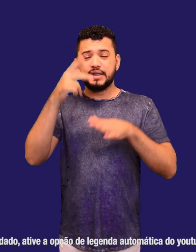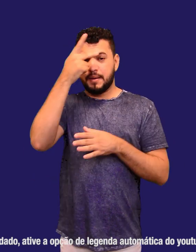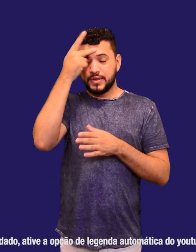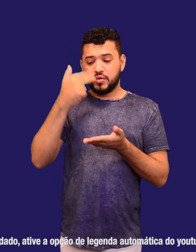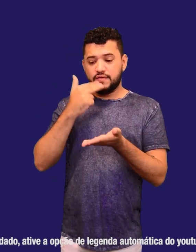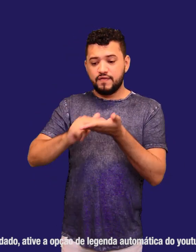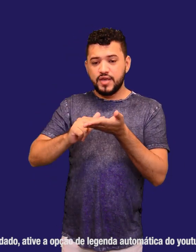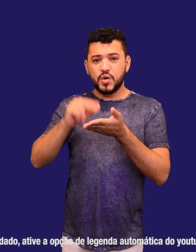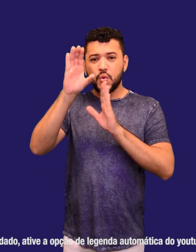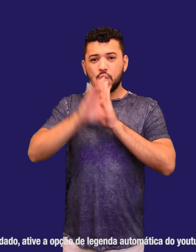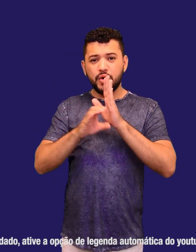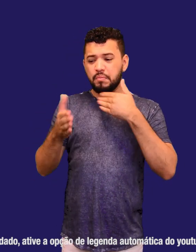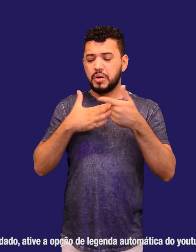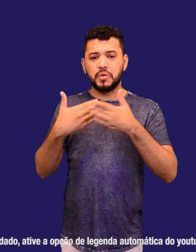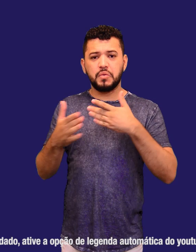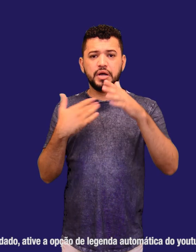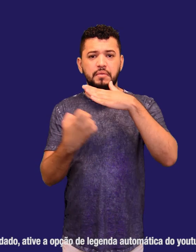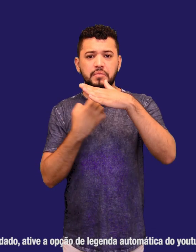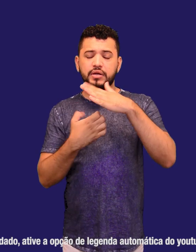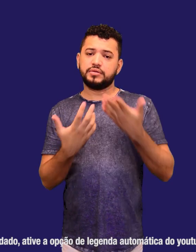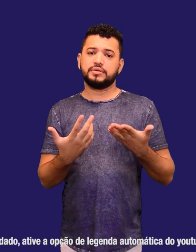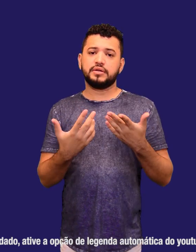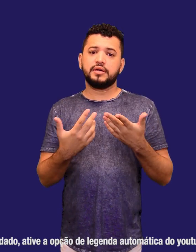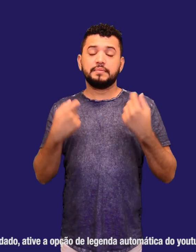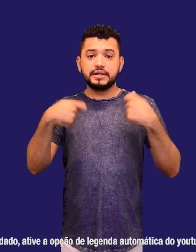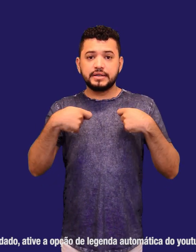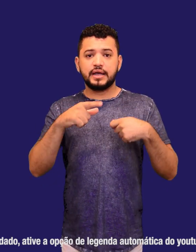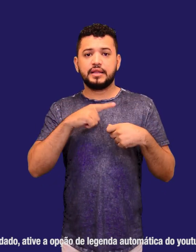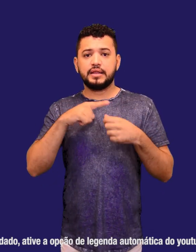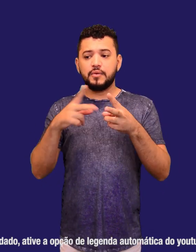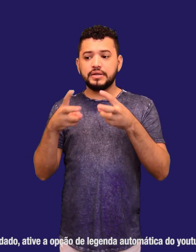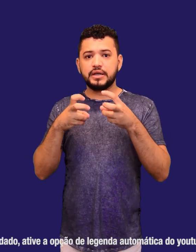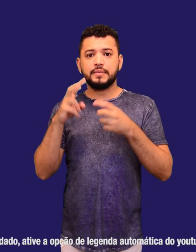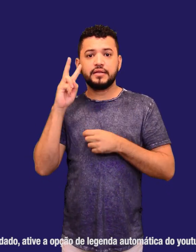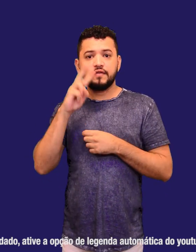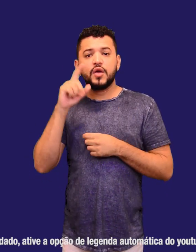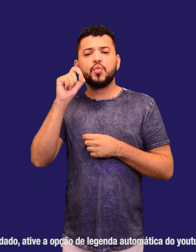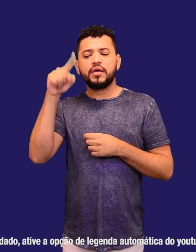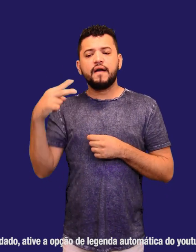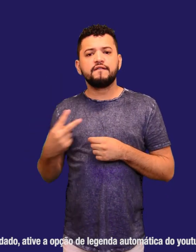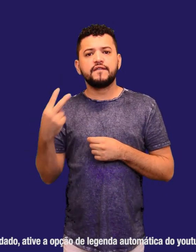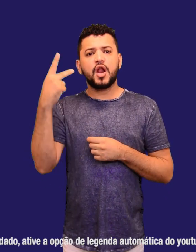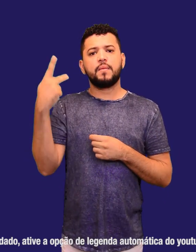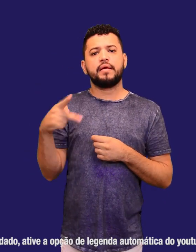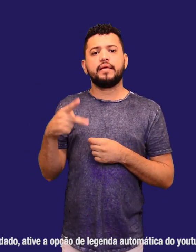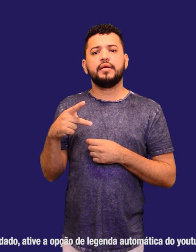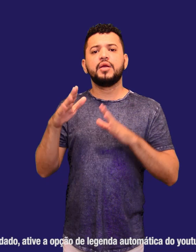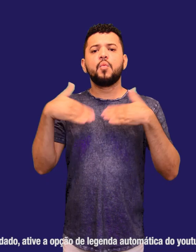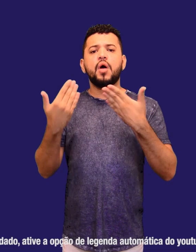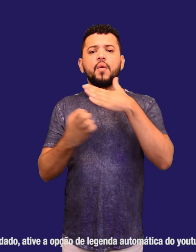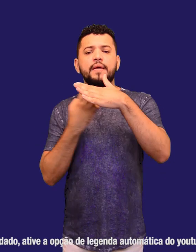qualquer empresa. E como que é importante ele ter entendimento do que é valor para ele e qual empresa que ele quer pertencer para que